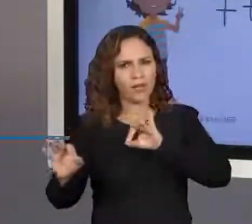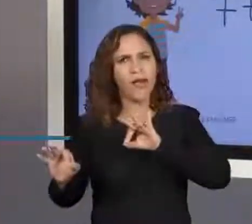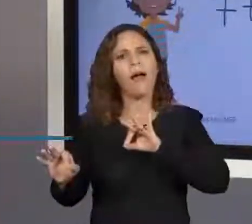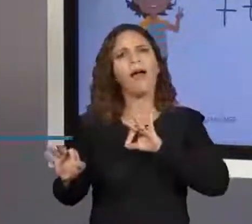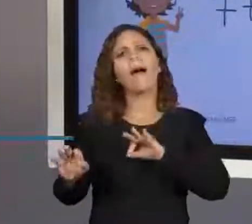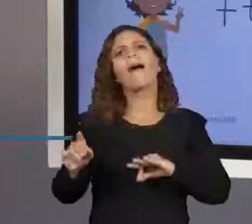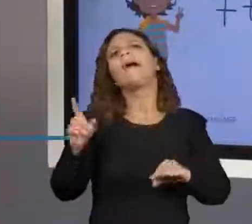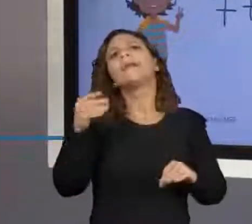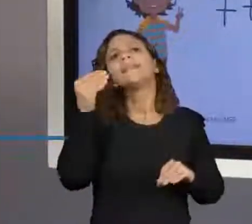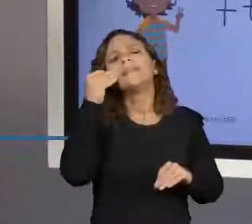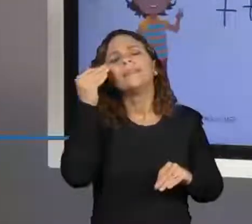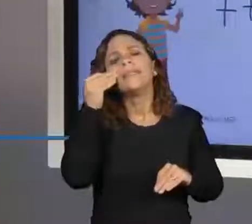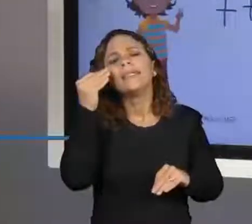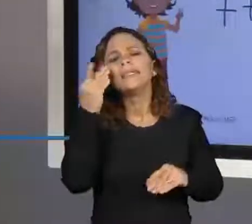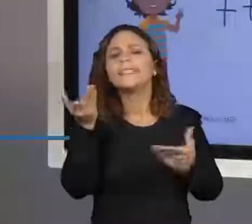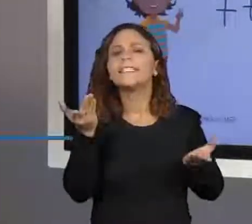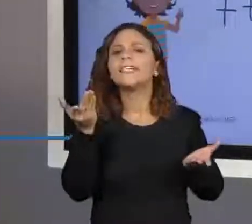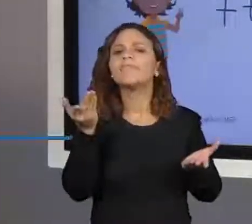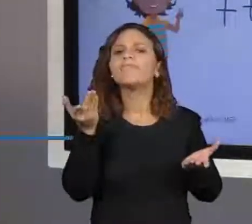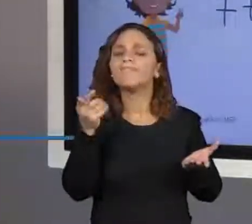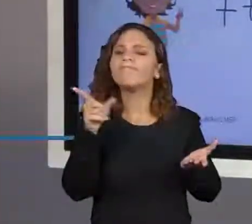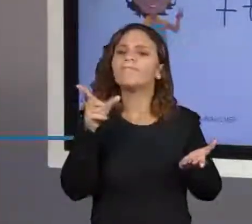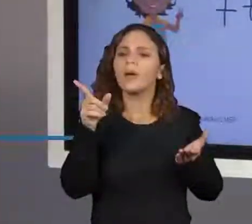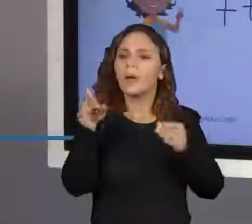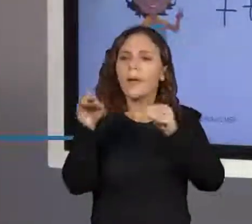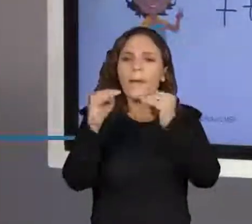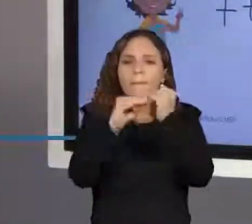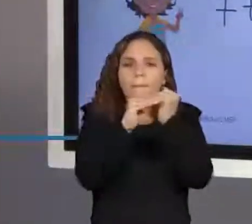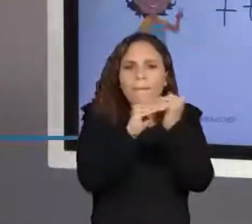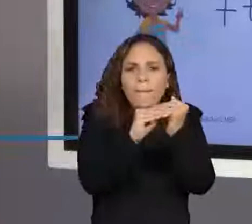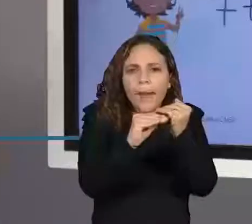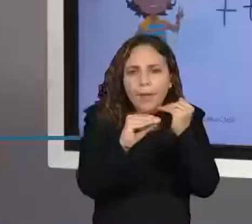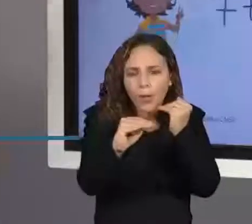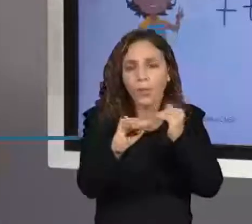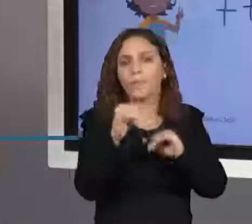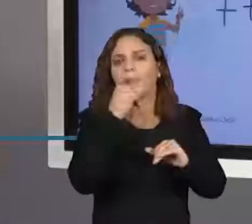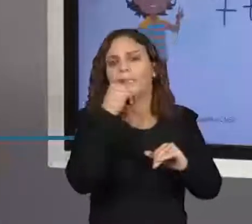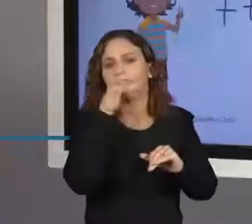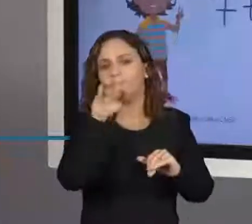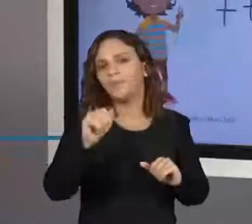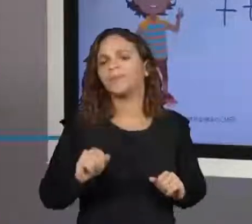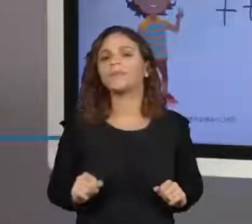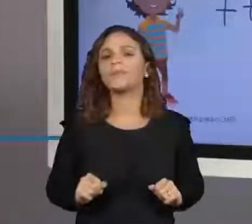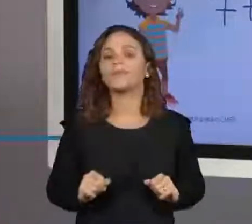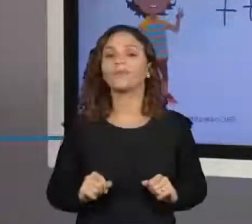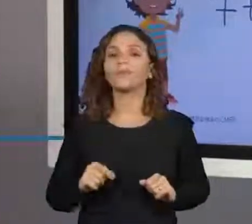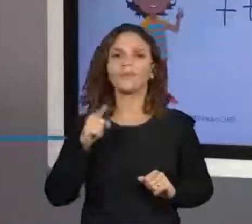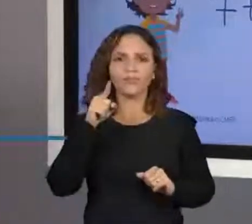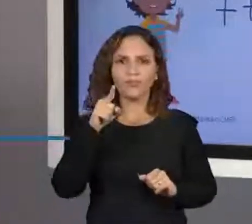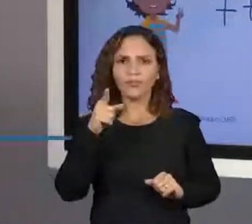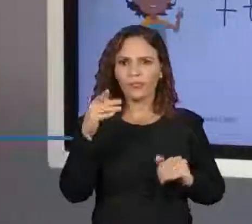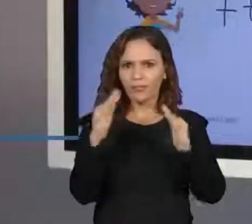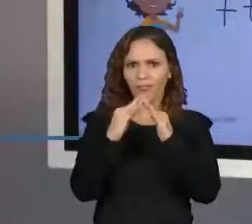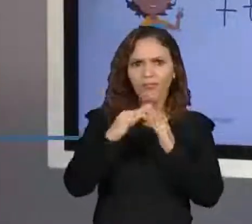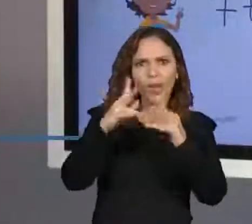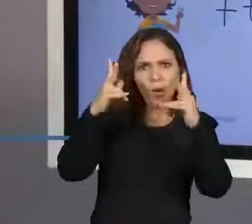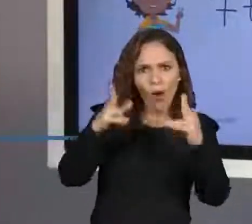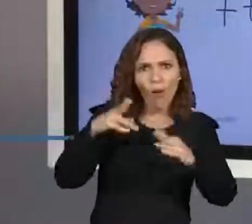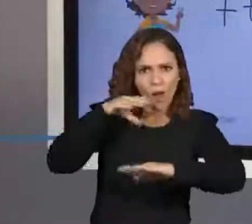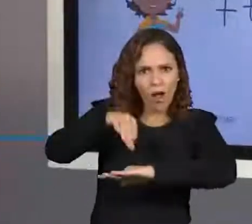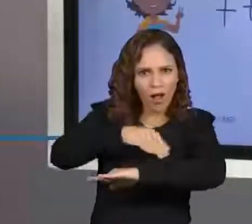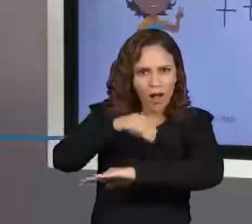ela organizada de uma forma bem regular. Então, se você organiza, você tem uma coleção de carrinhos,